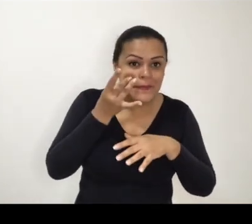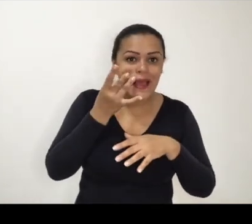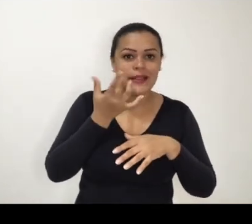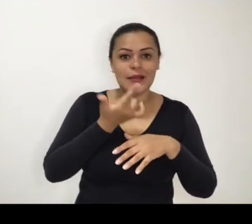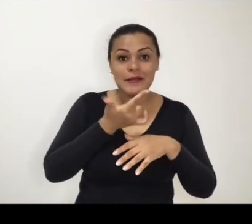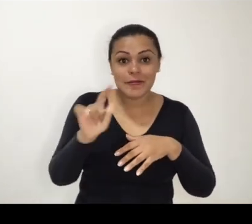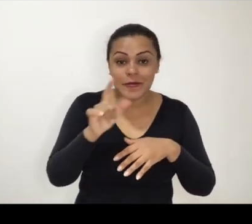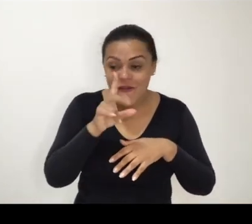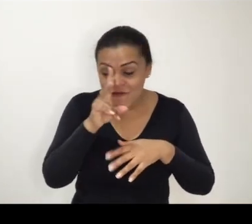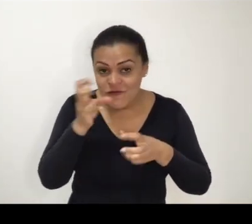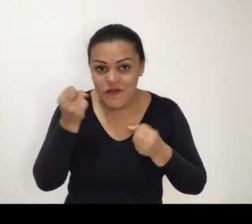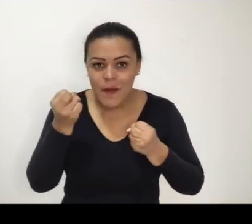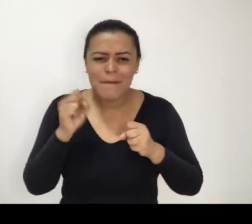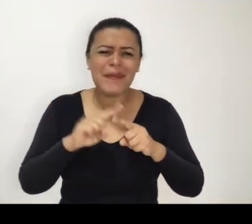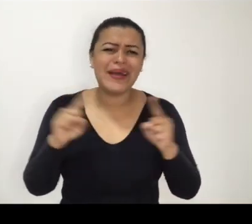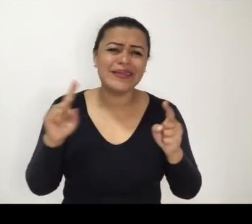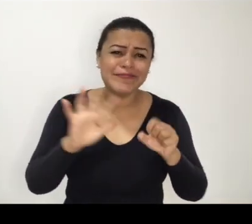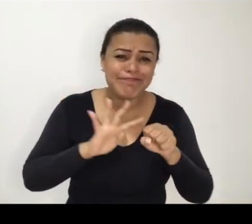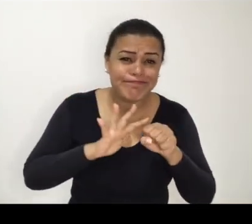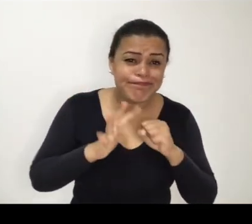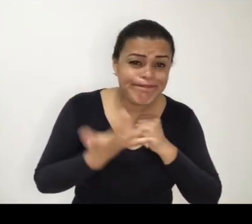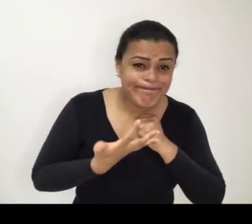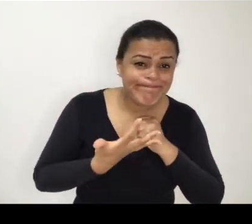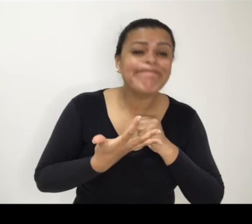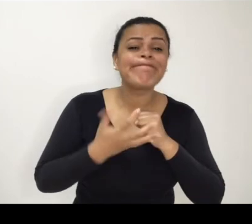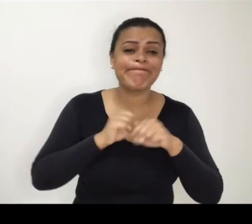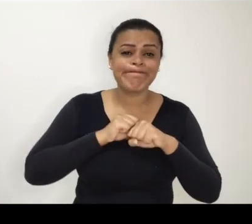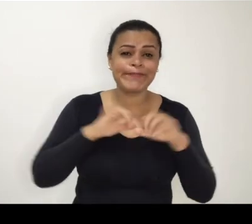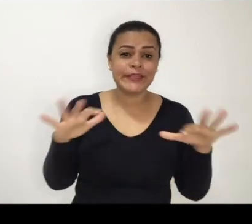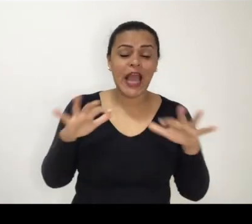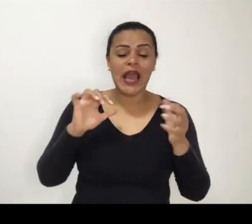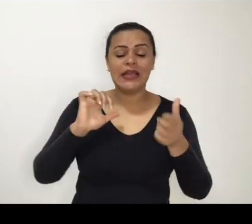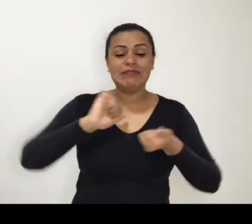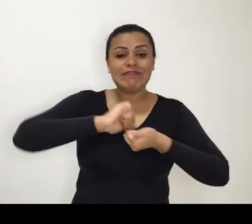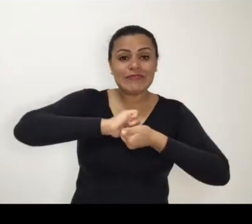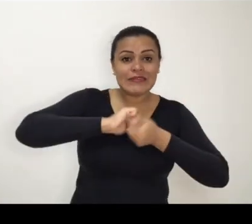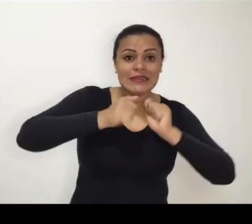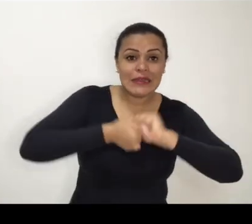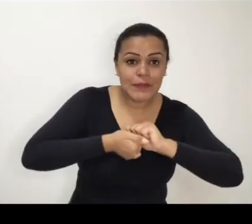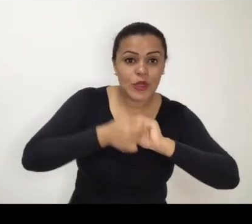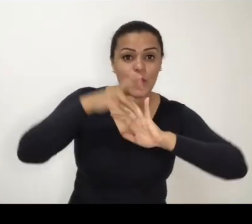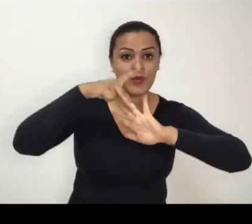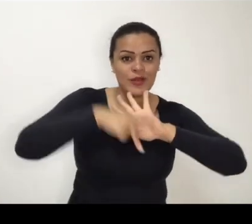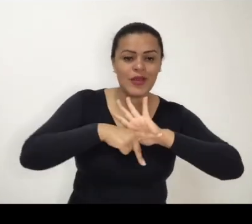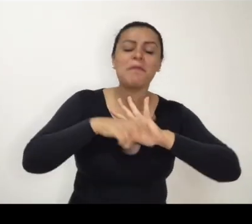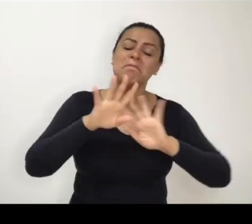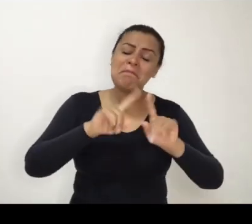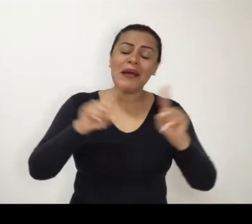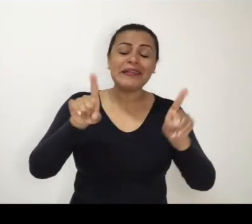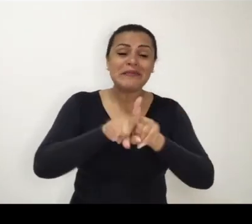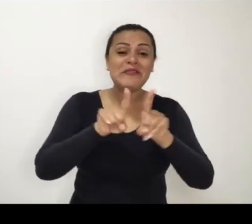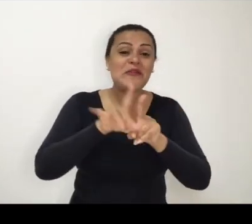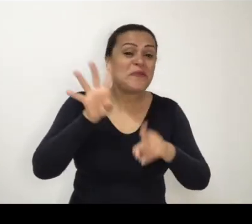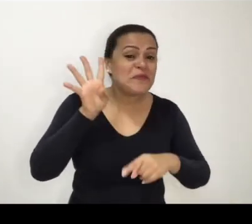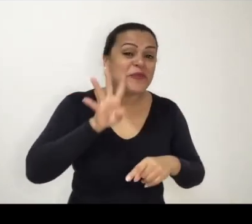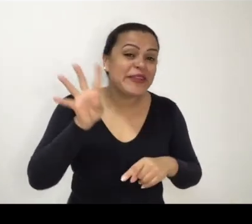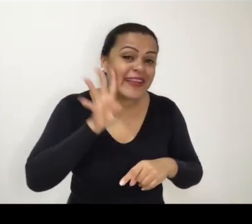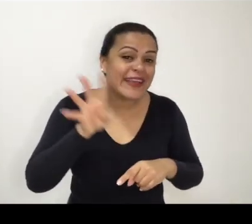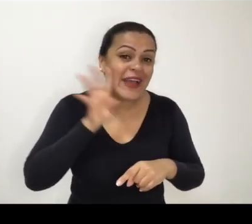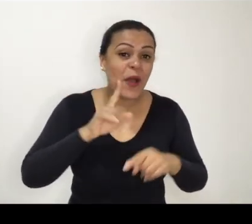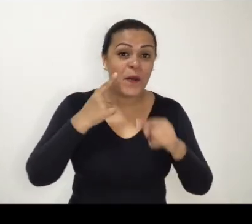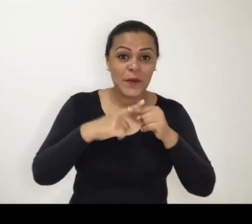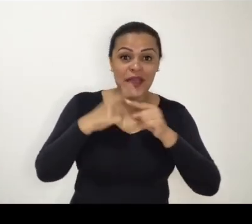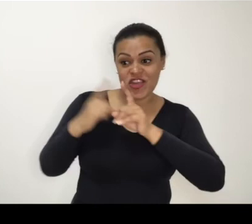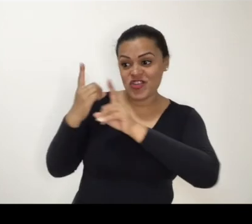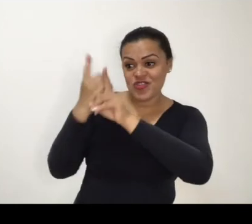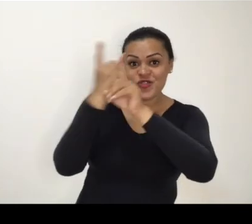e a gente adaptou todo o projeto e, na verdade, acabou sendo muito legal, porque a gente conseguiu fazer muito mais encontros, né? O virtual